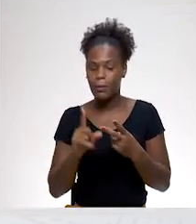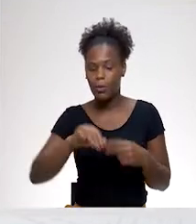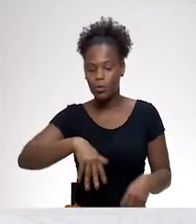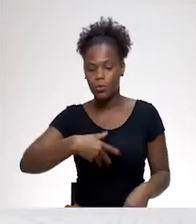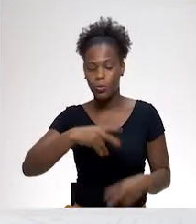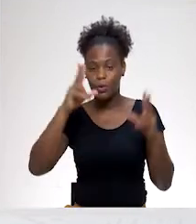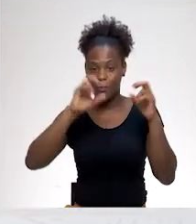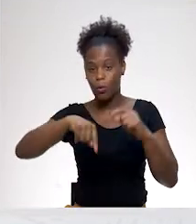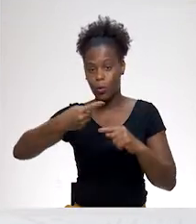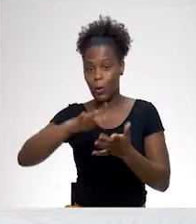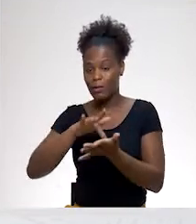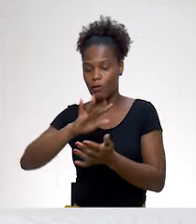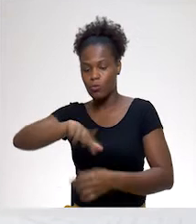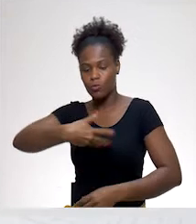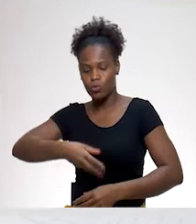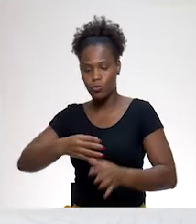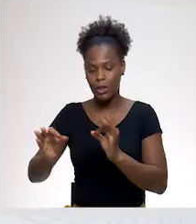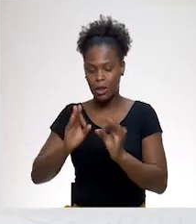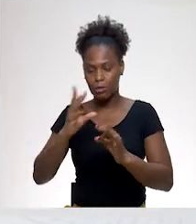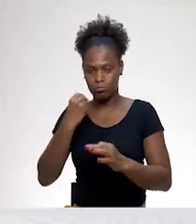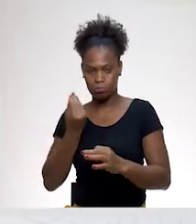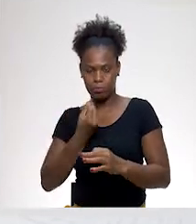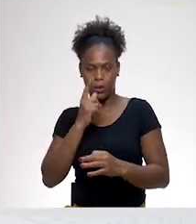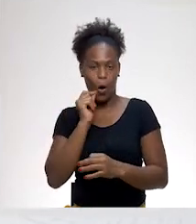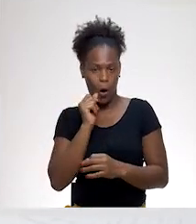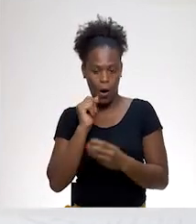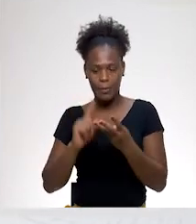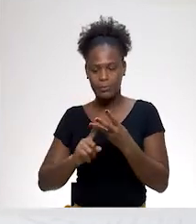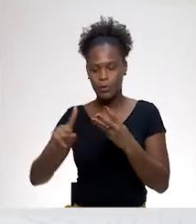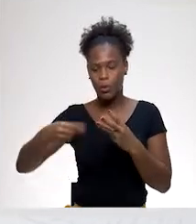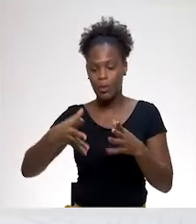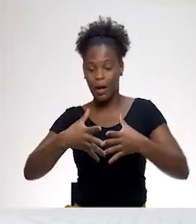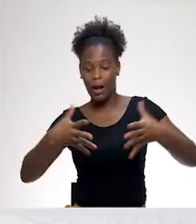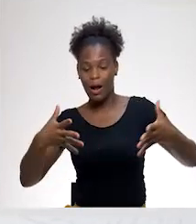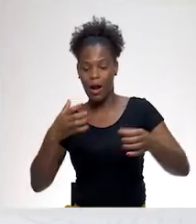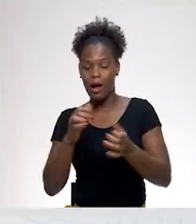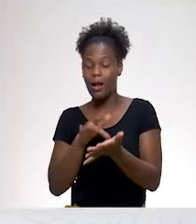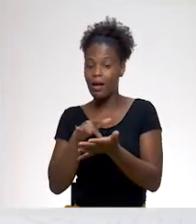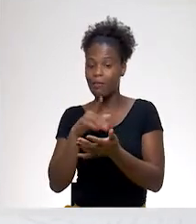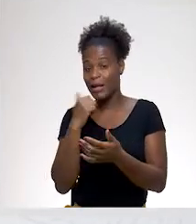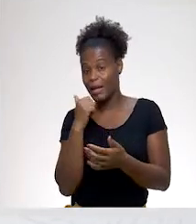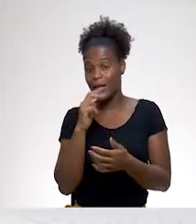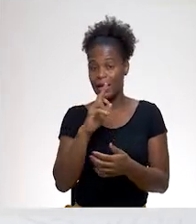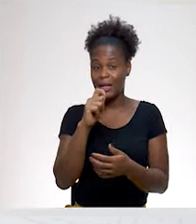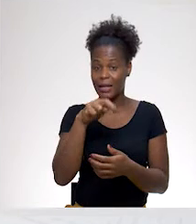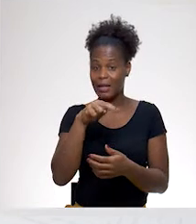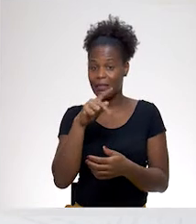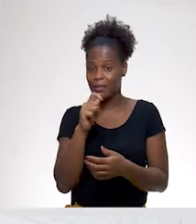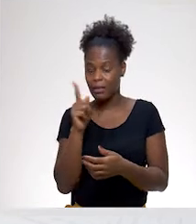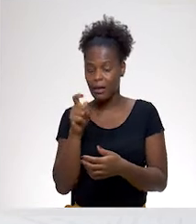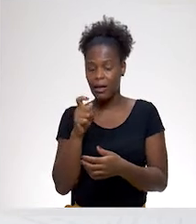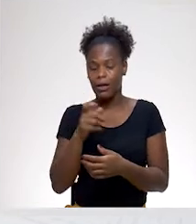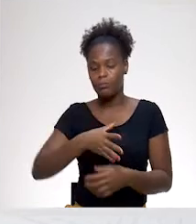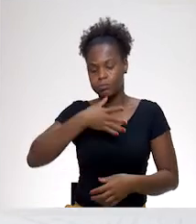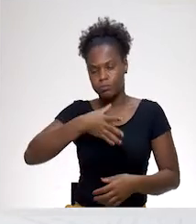temos o mundo, ou Tratado da Luz, o homem. Temos também a grande obra de René Descartes, o Discurso